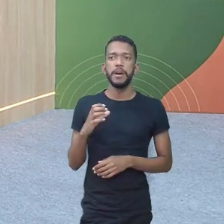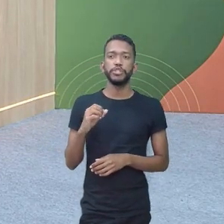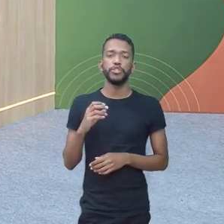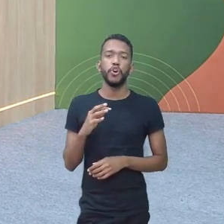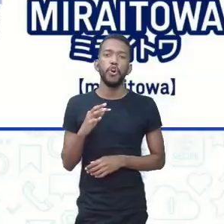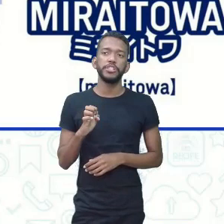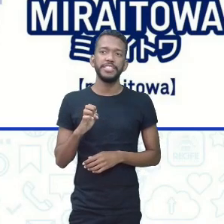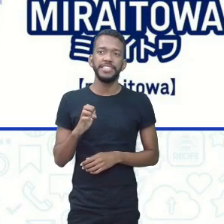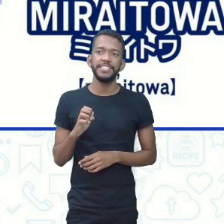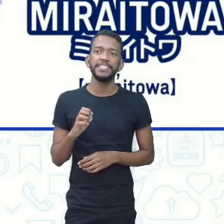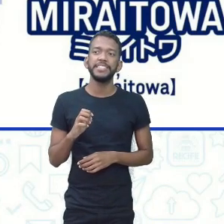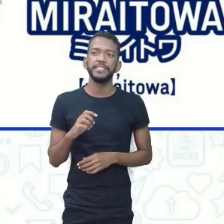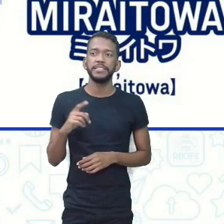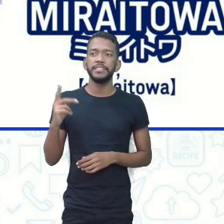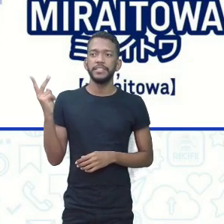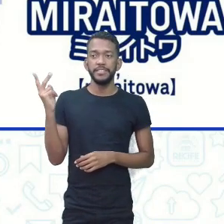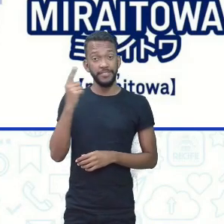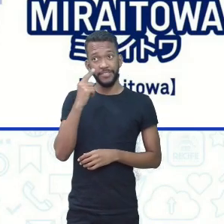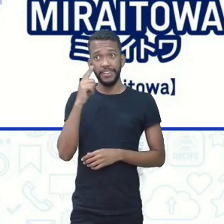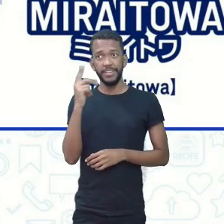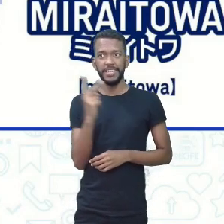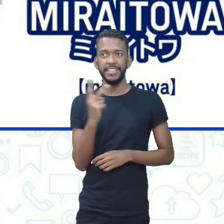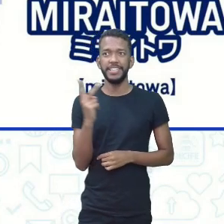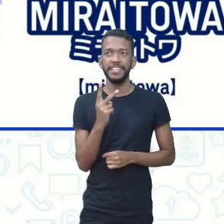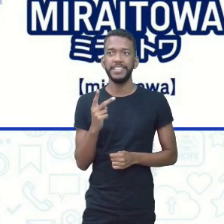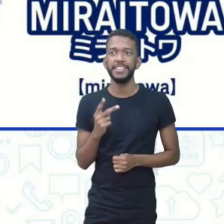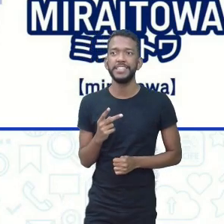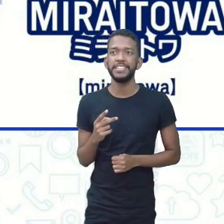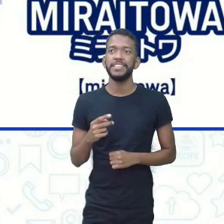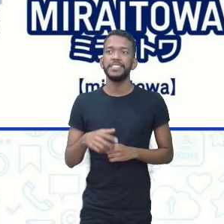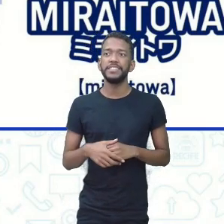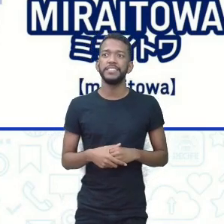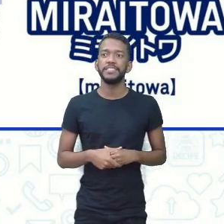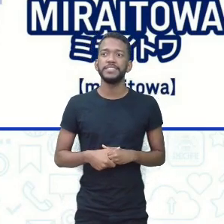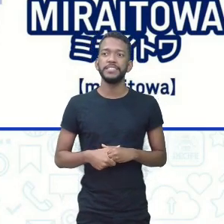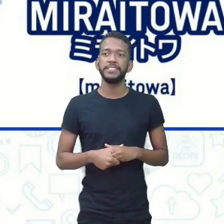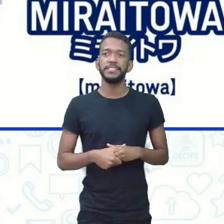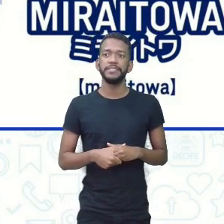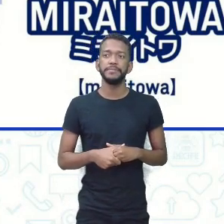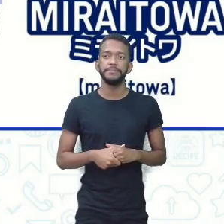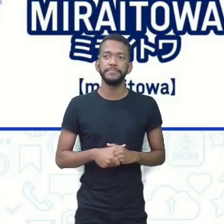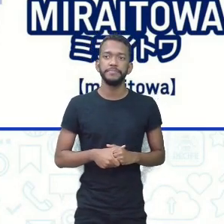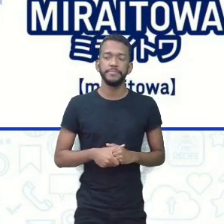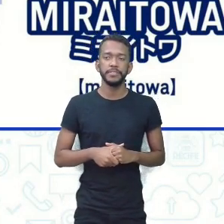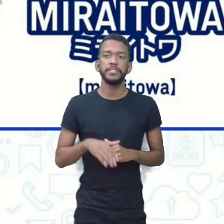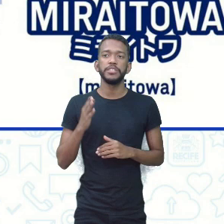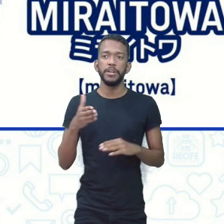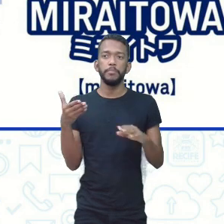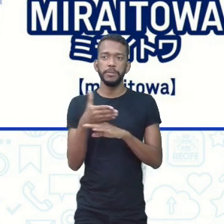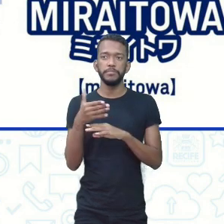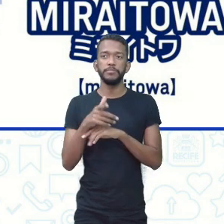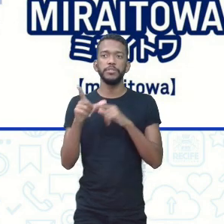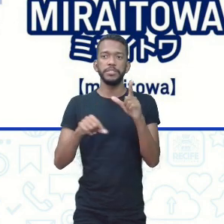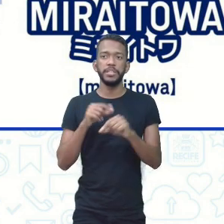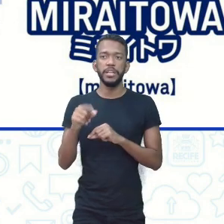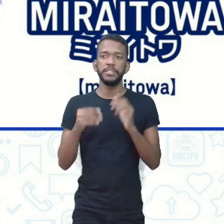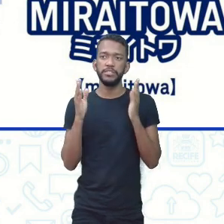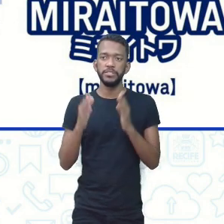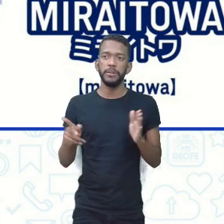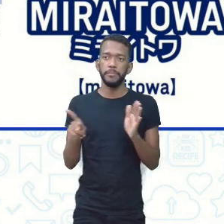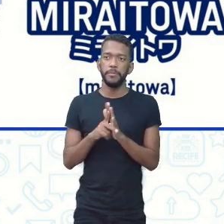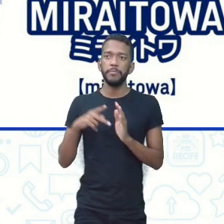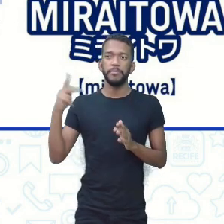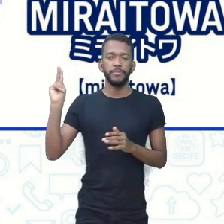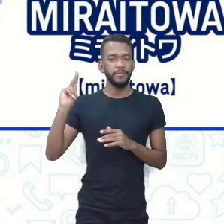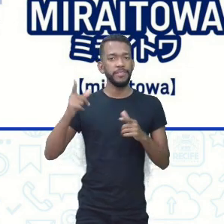Esse mascote que a gente tem aqui desse ano, ele participou por uma seleção, esse daqui é o